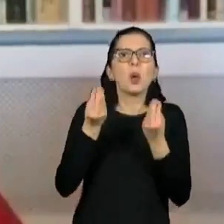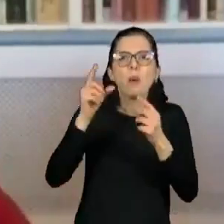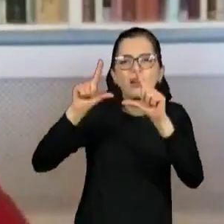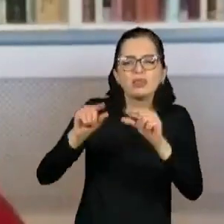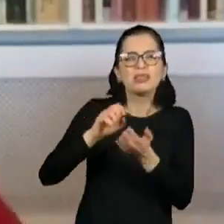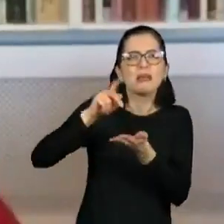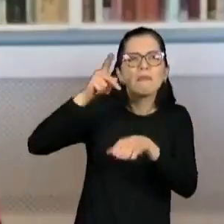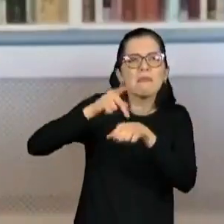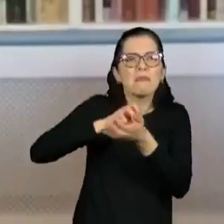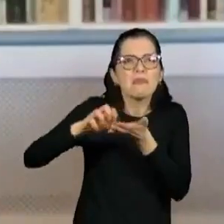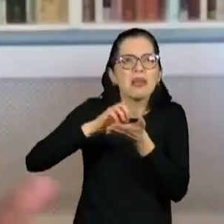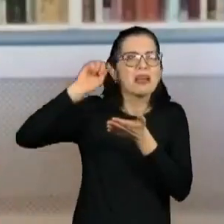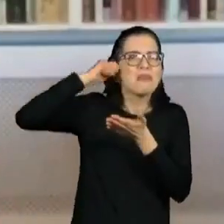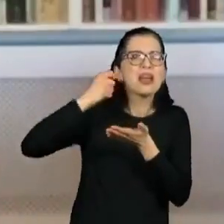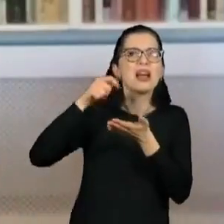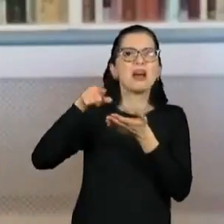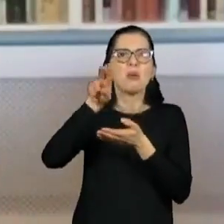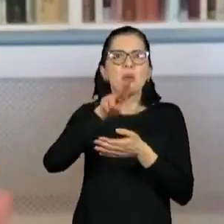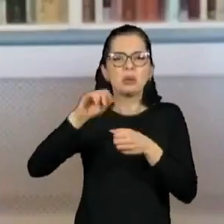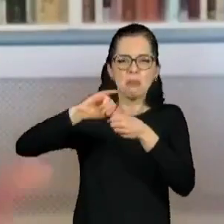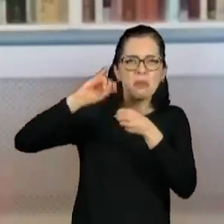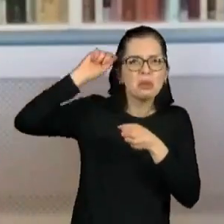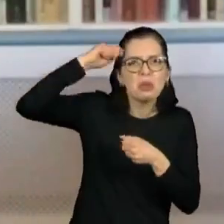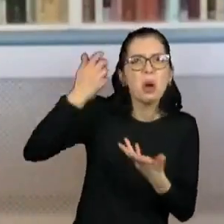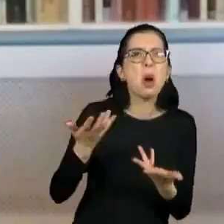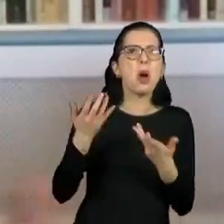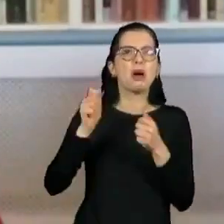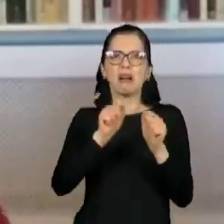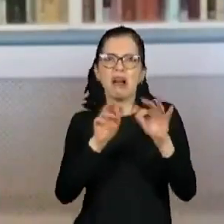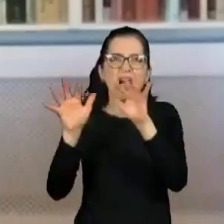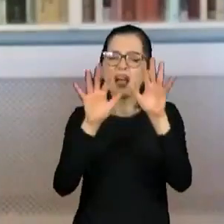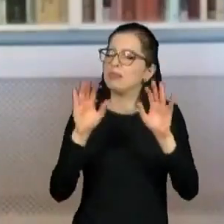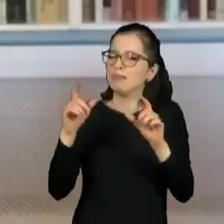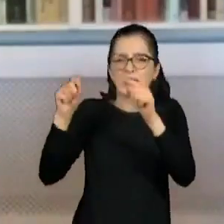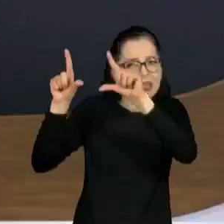publicação clique em casa agora Graças aos países da CEI o shopping